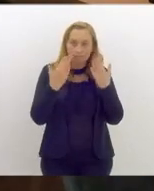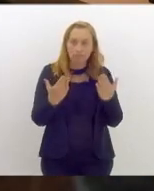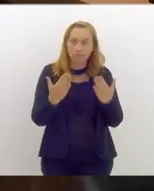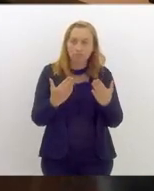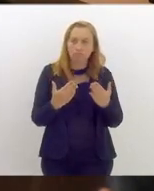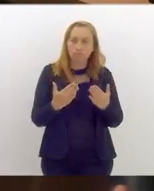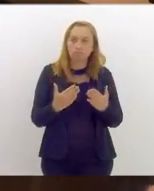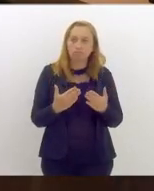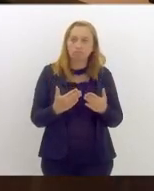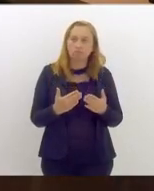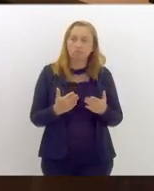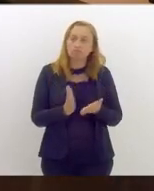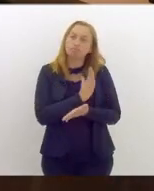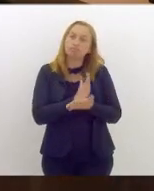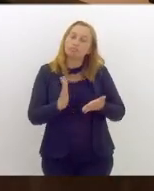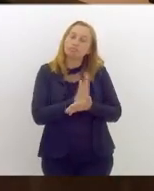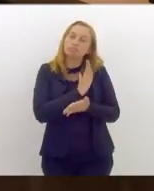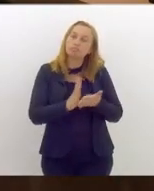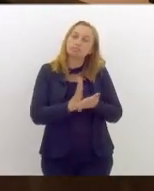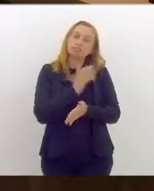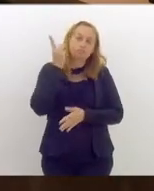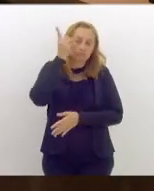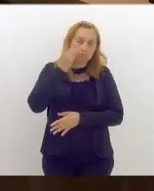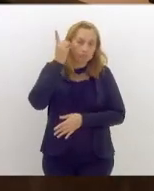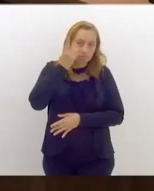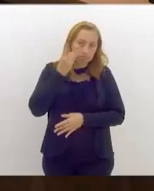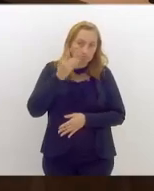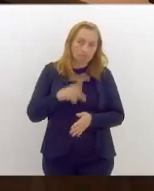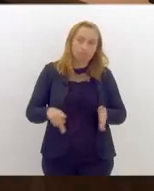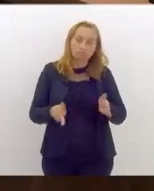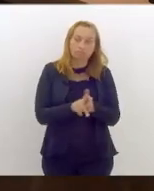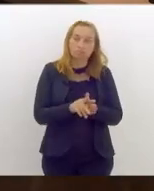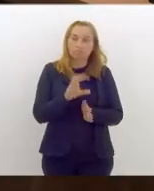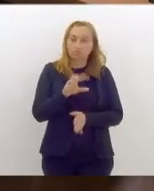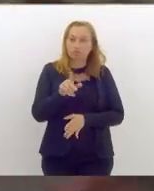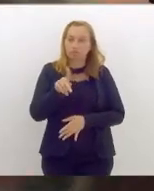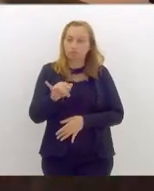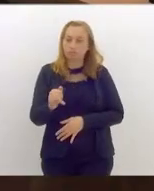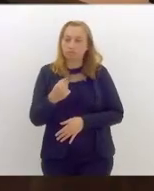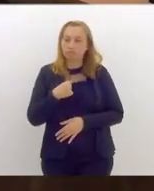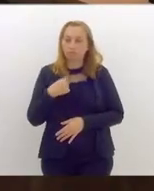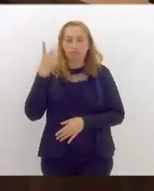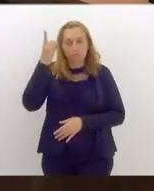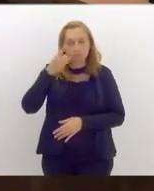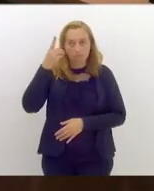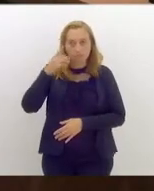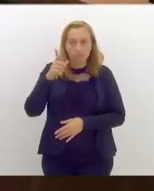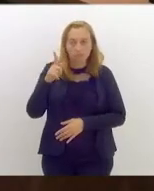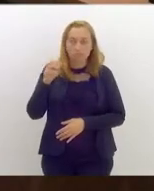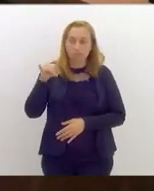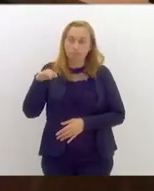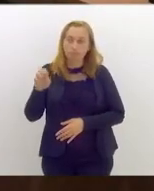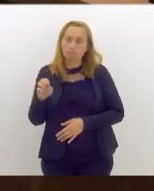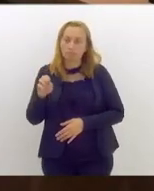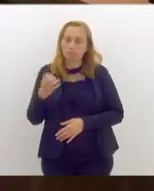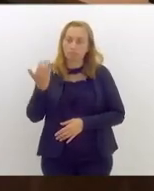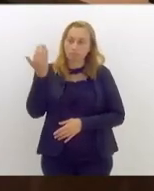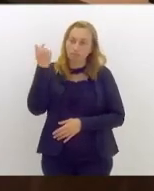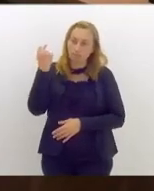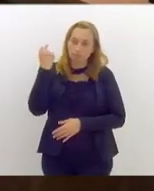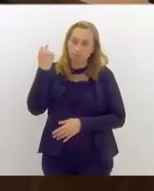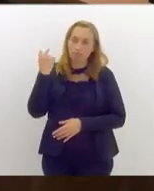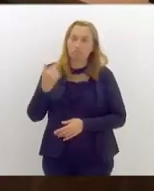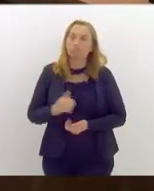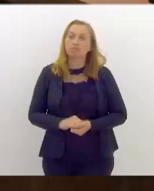pelos alguns deputados que eram integrantes da CPI eu e a deputada Janira na época lá atrás apresentamos